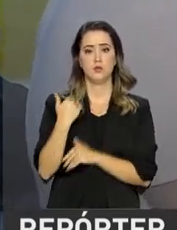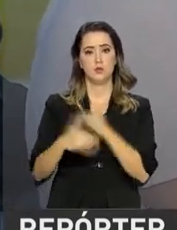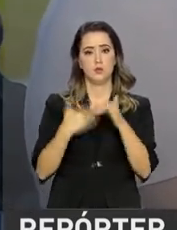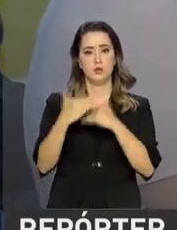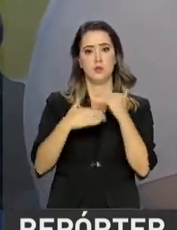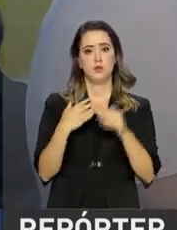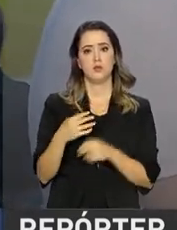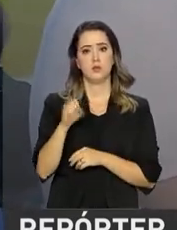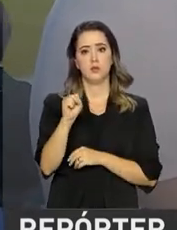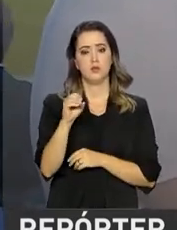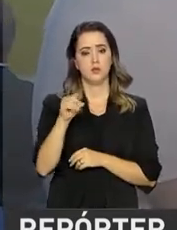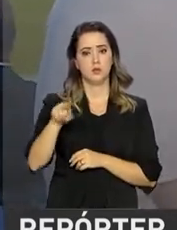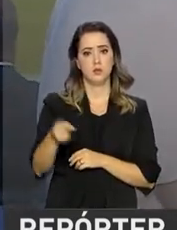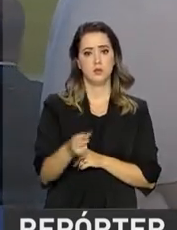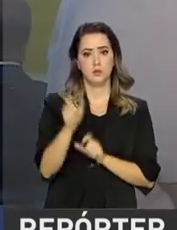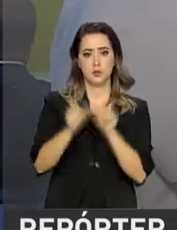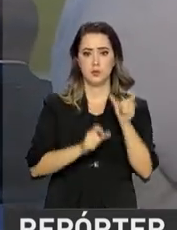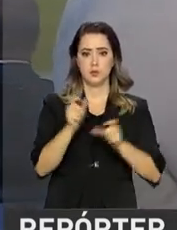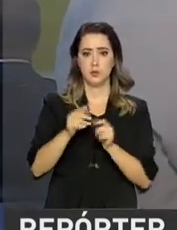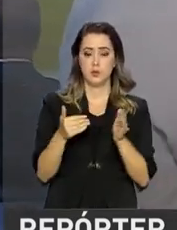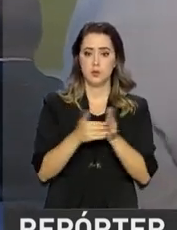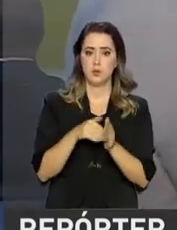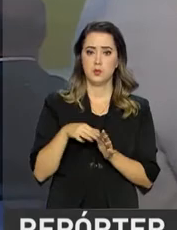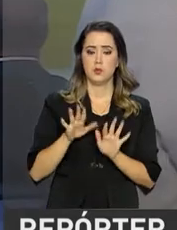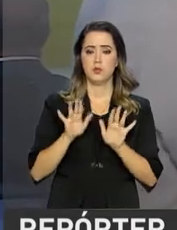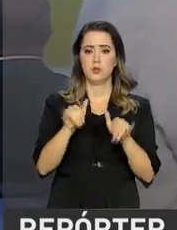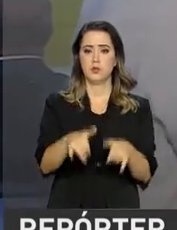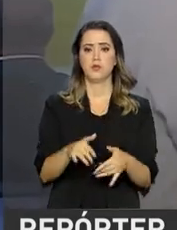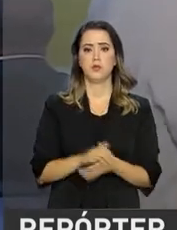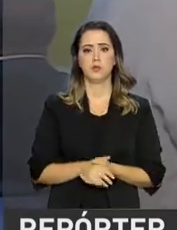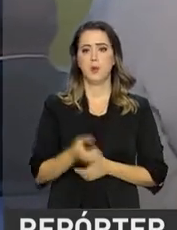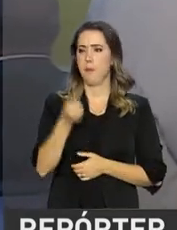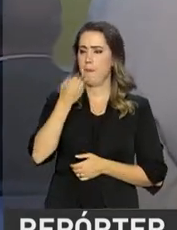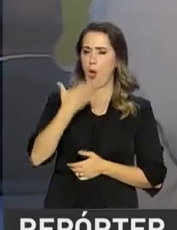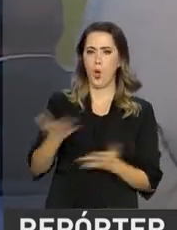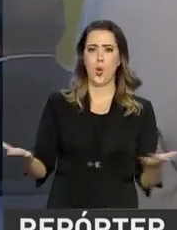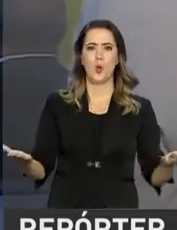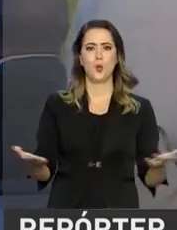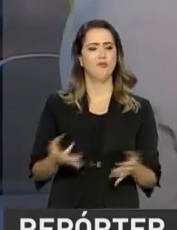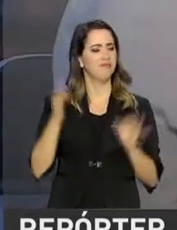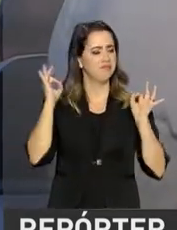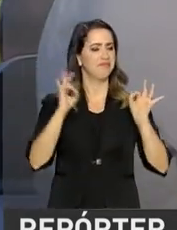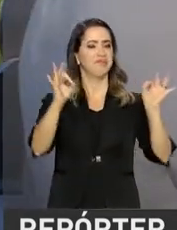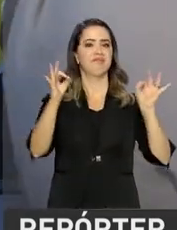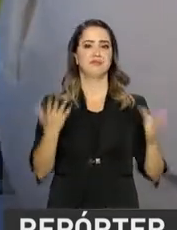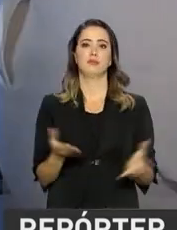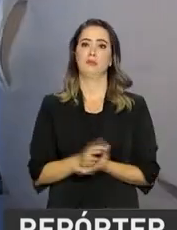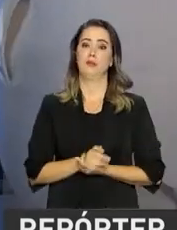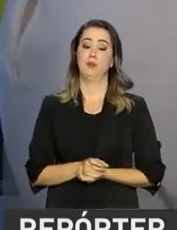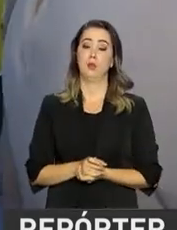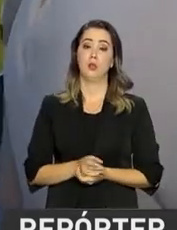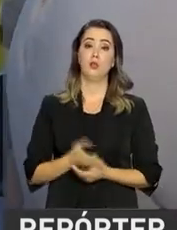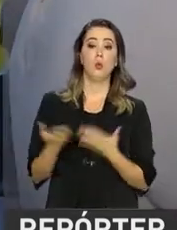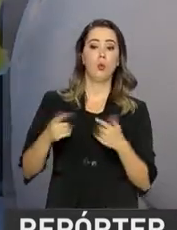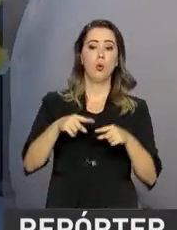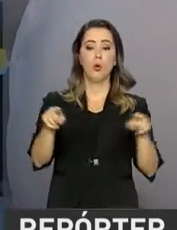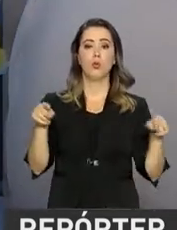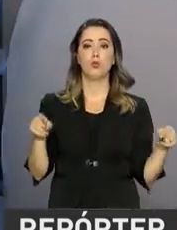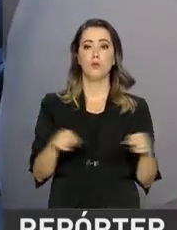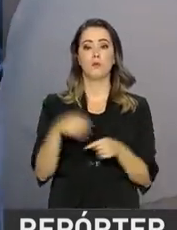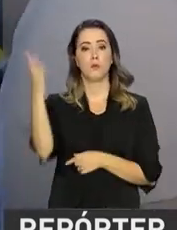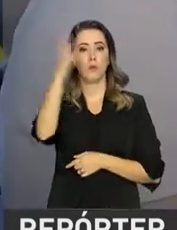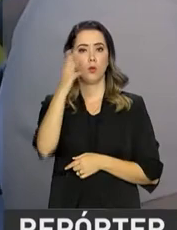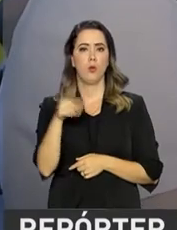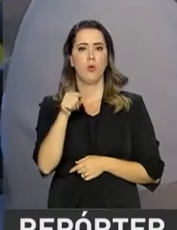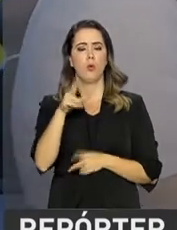de então é de 80 mil pessoas até o final do fórum. Isso é muito bom, né? Excelente! Bom, fala um pouquinho do Espaço Brasil, né? O